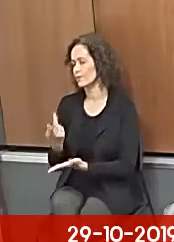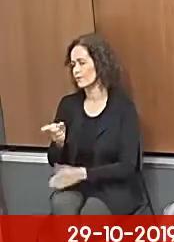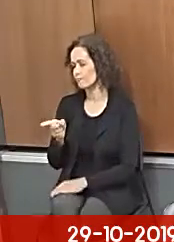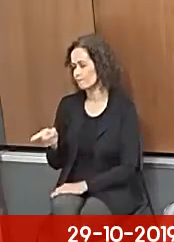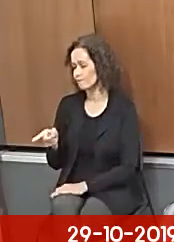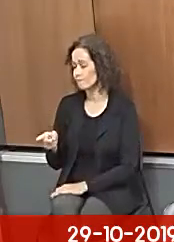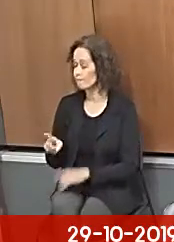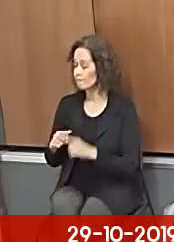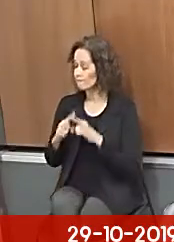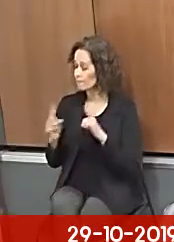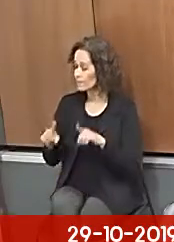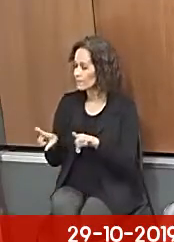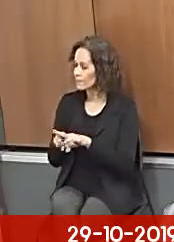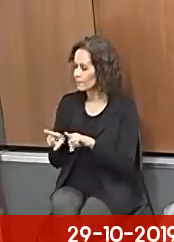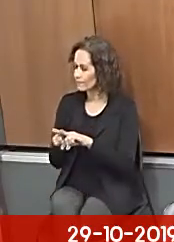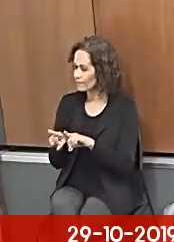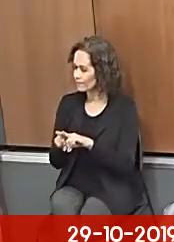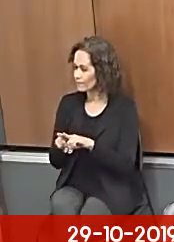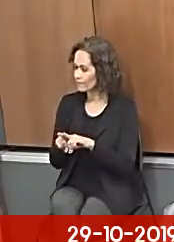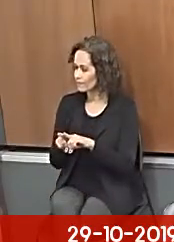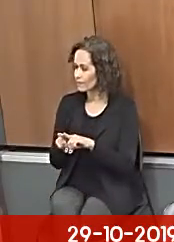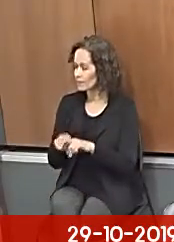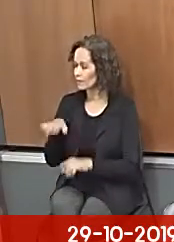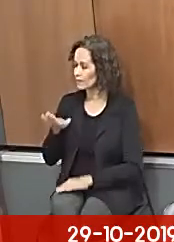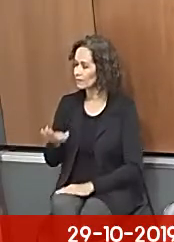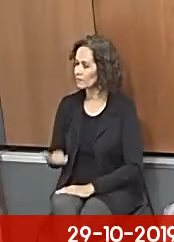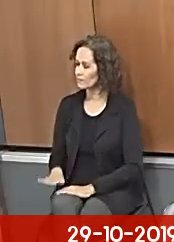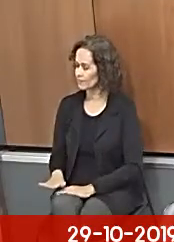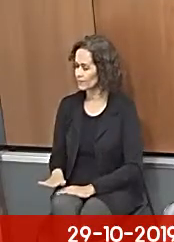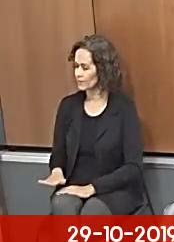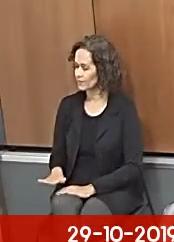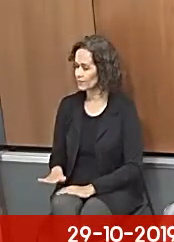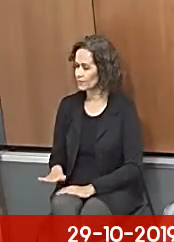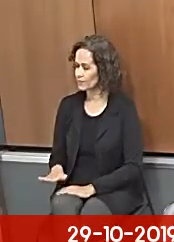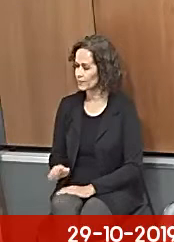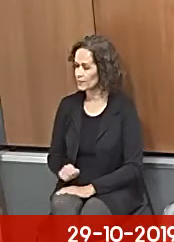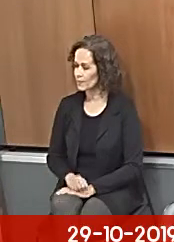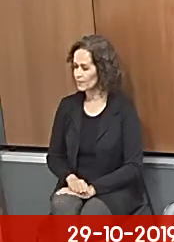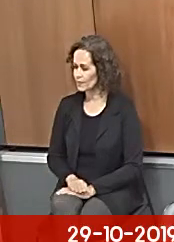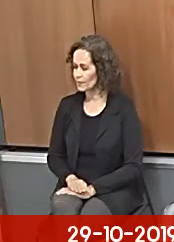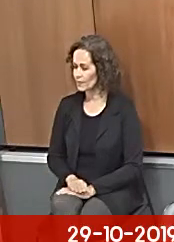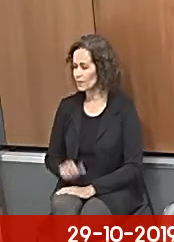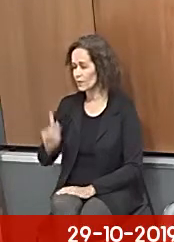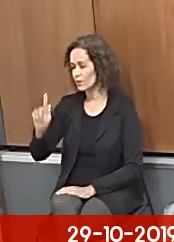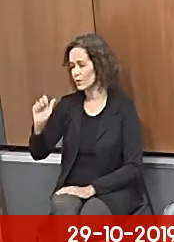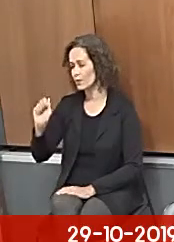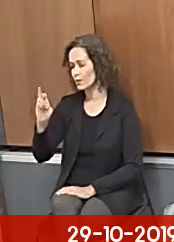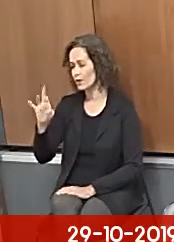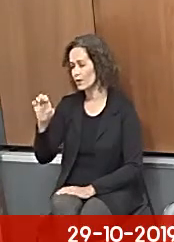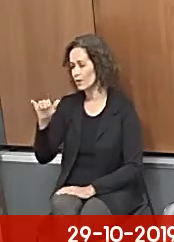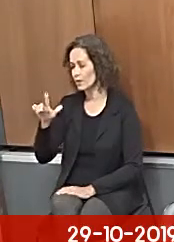Mas, ao mesmo tempo, nessa tarde, os olhos do Gabriel,